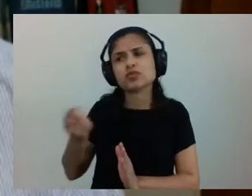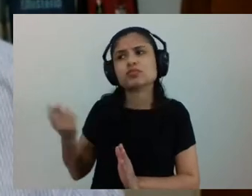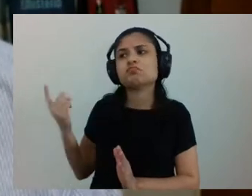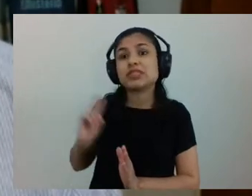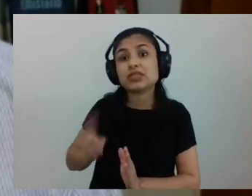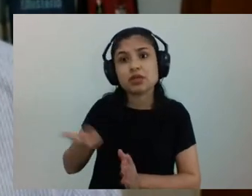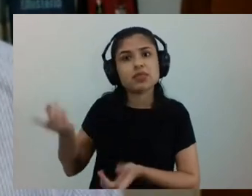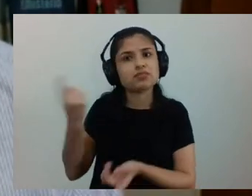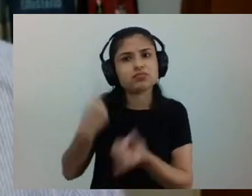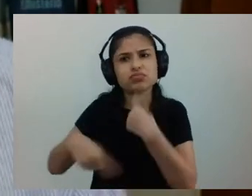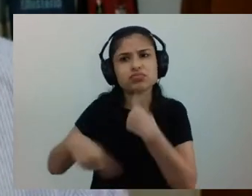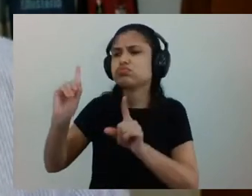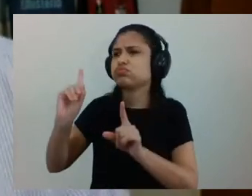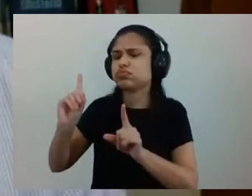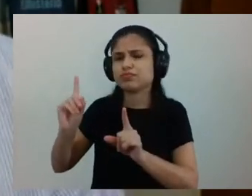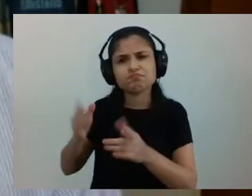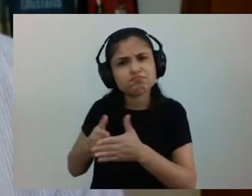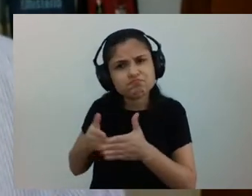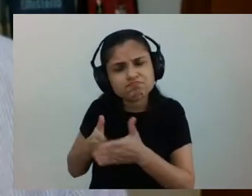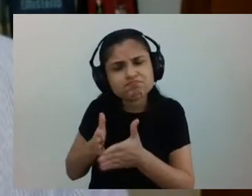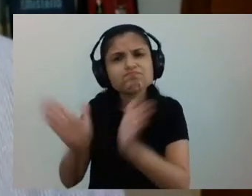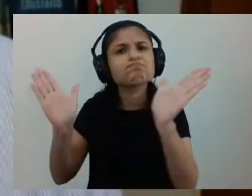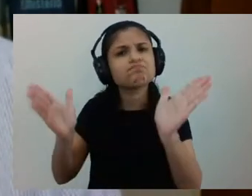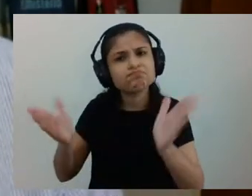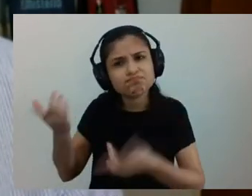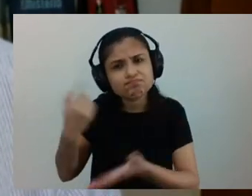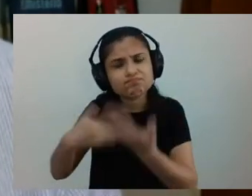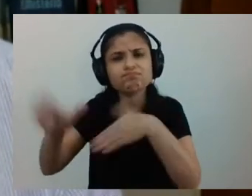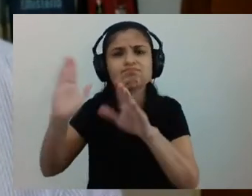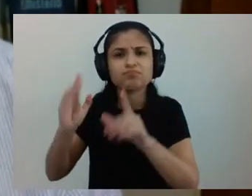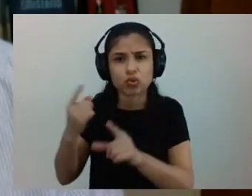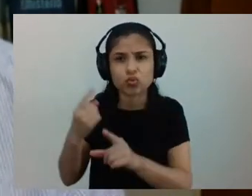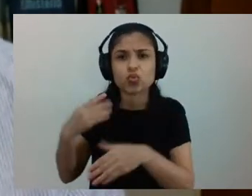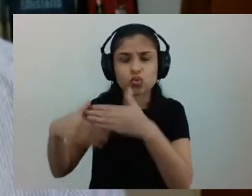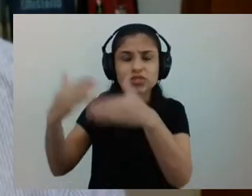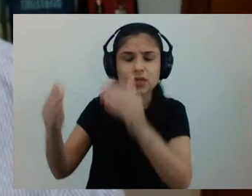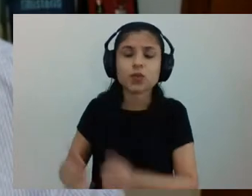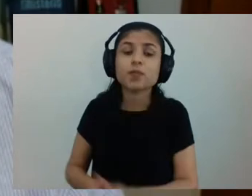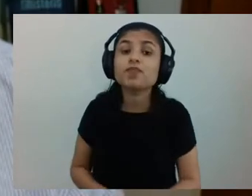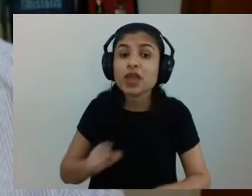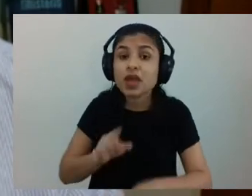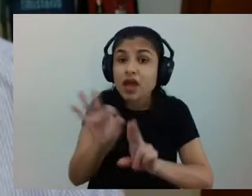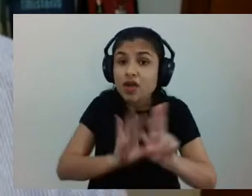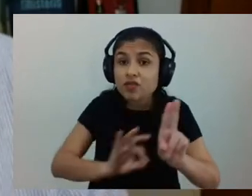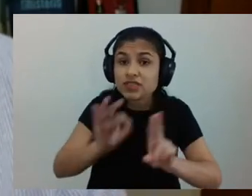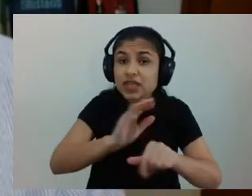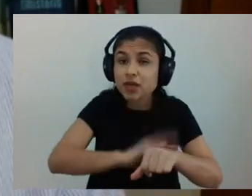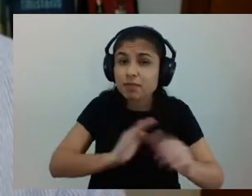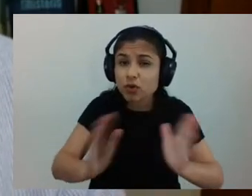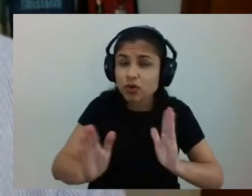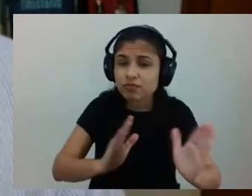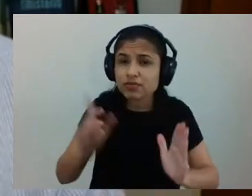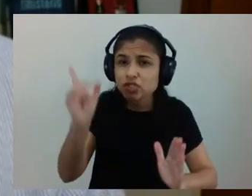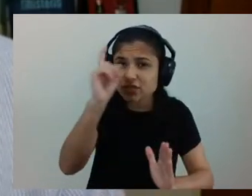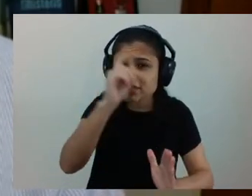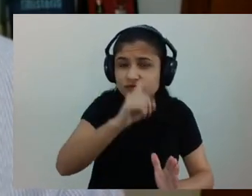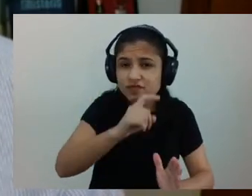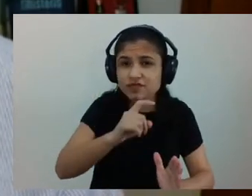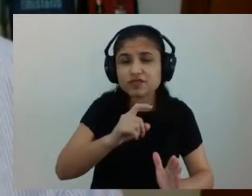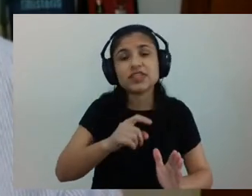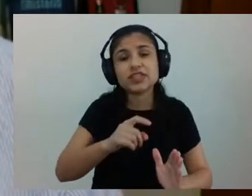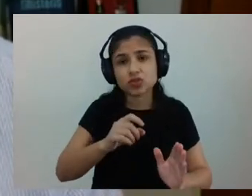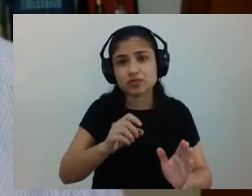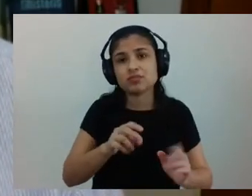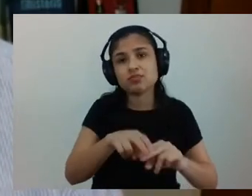sempre avançou. A UFSCar passa num momento difícil, não somente por causa da crise pandêmica, que nos